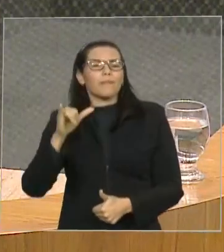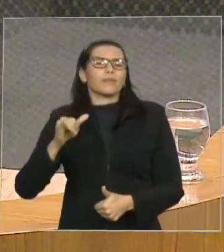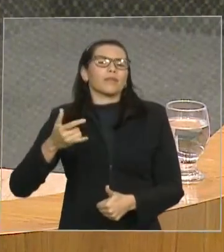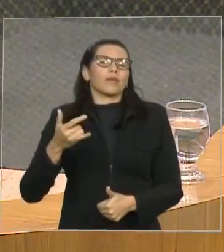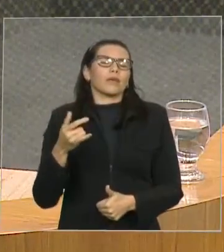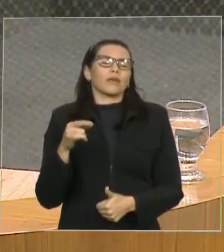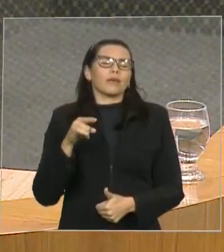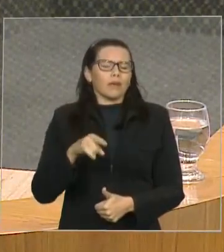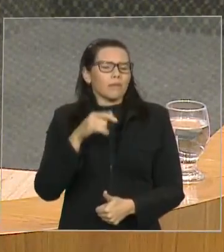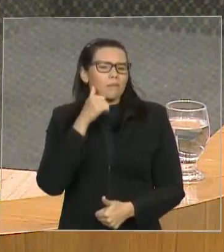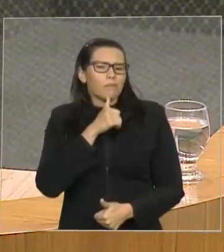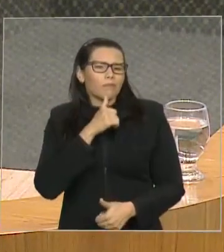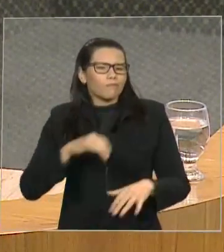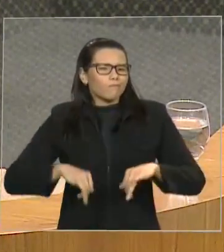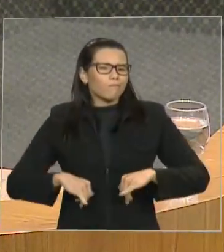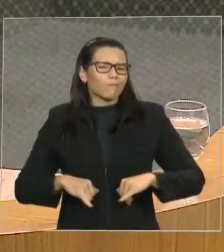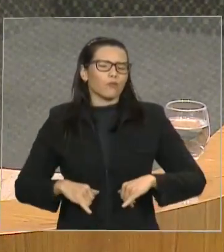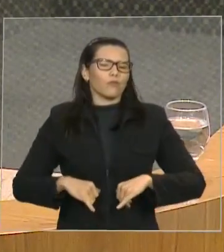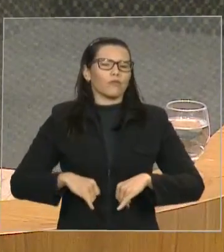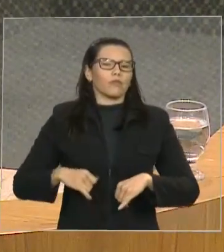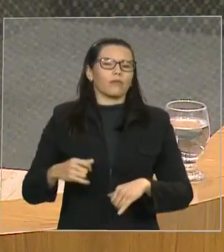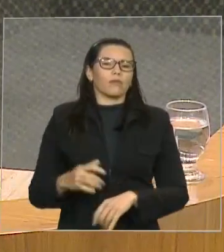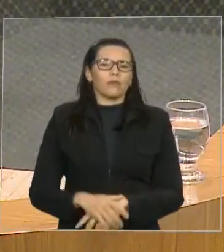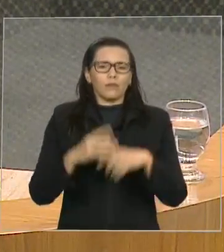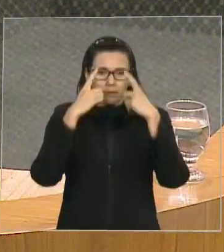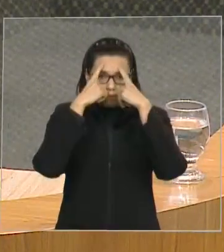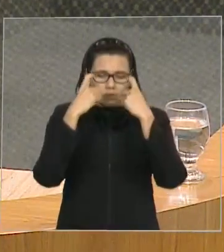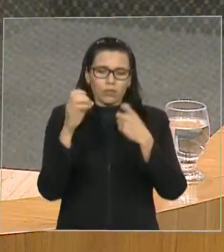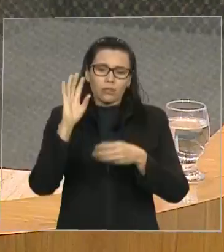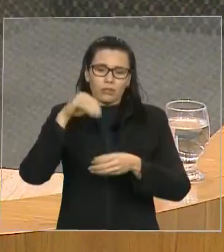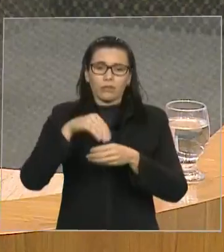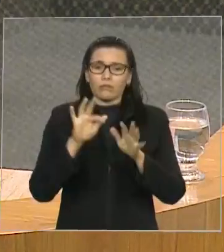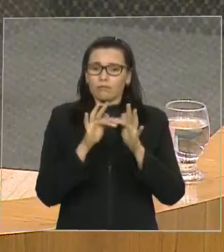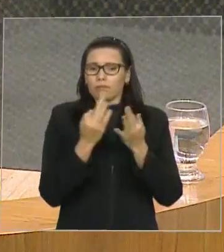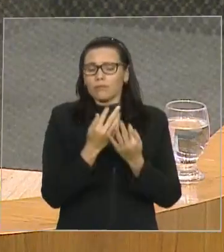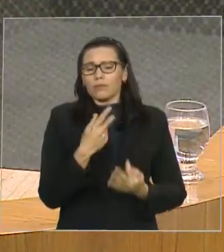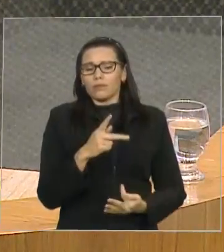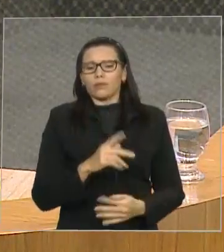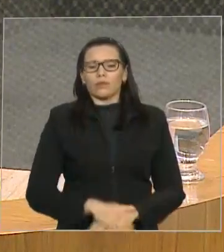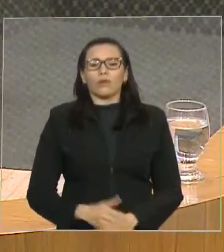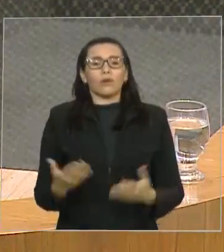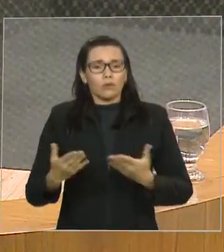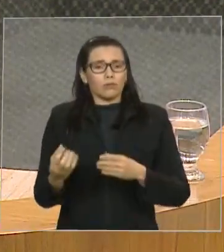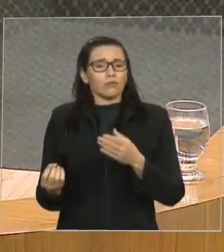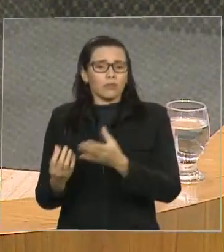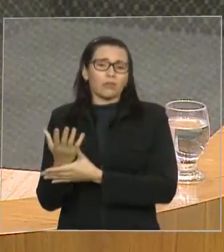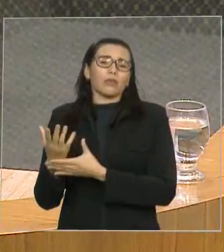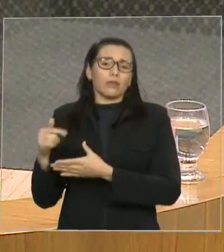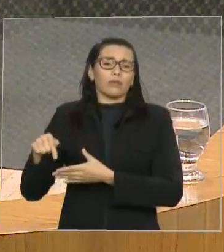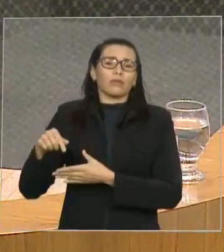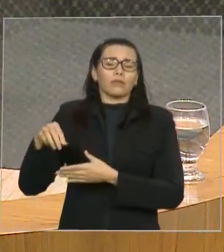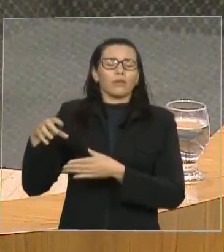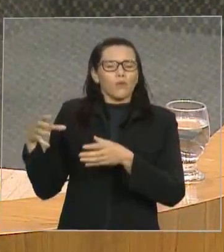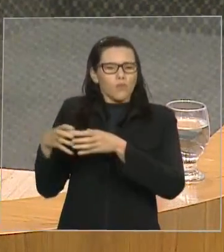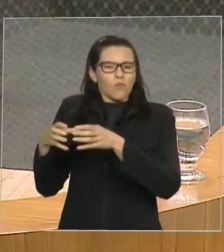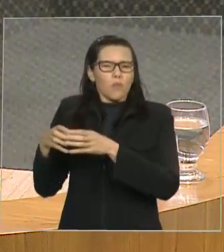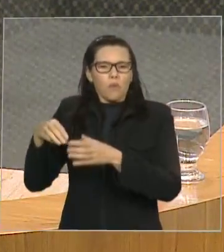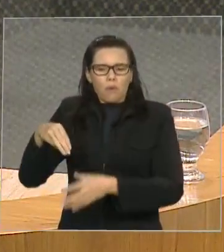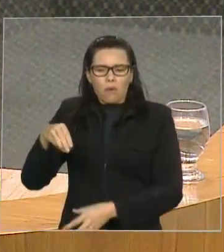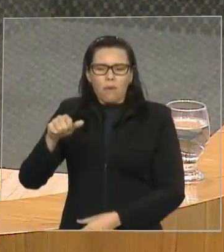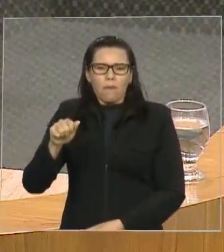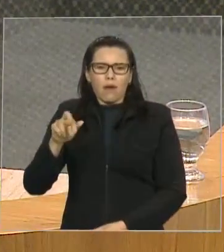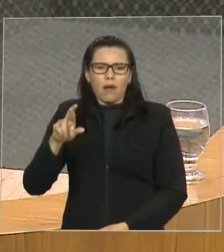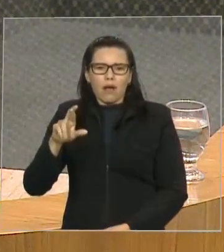Maria da Penha, que foi criada através do decreto do governo do Estado, hoje ela acompanha essas mulheres que foram vítimas de violência doméstica e que estão